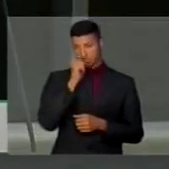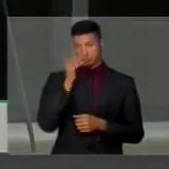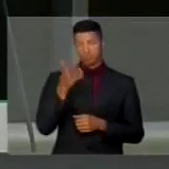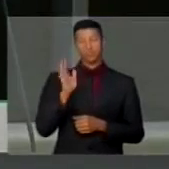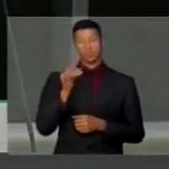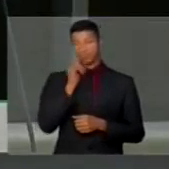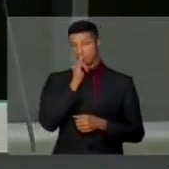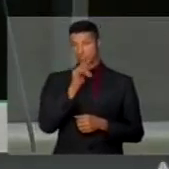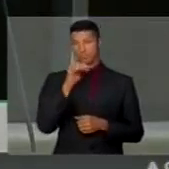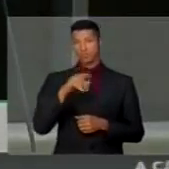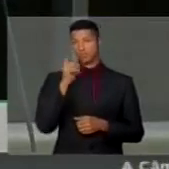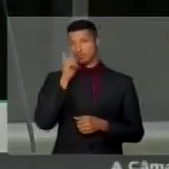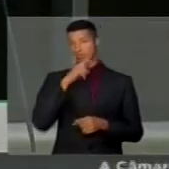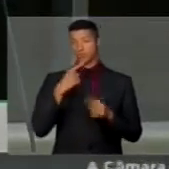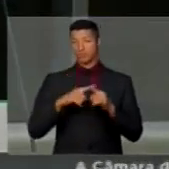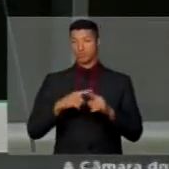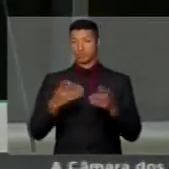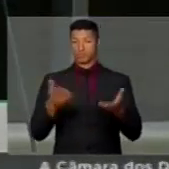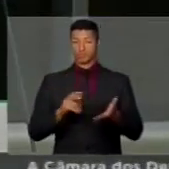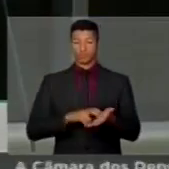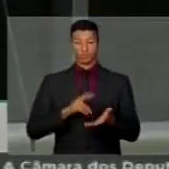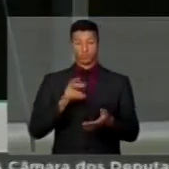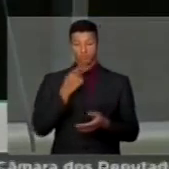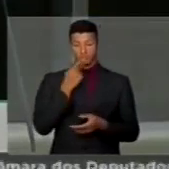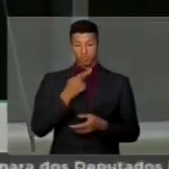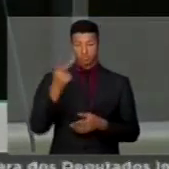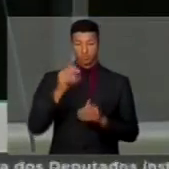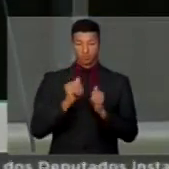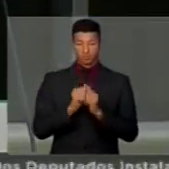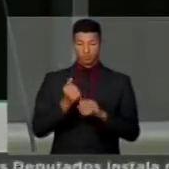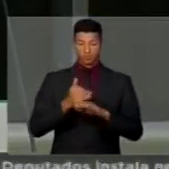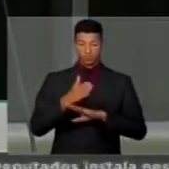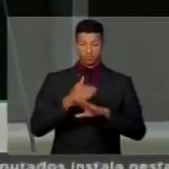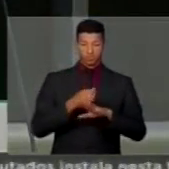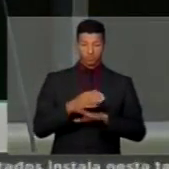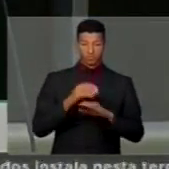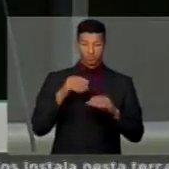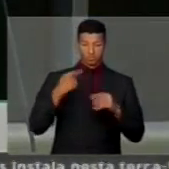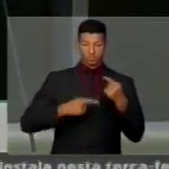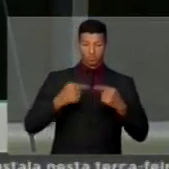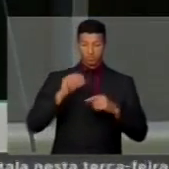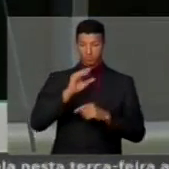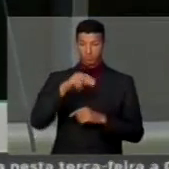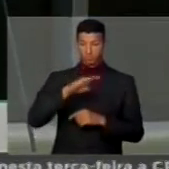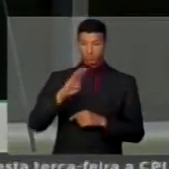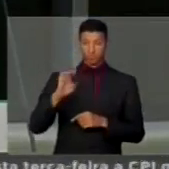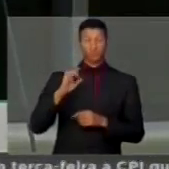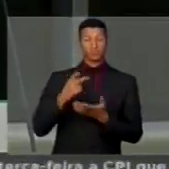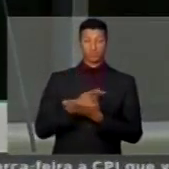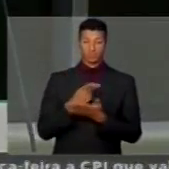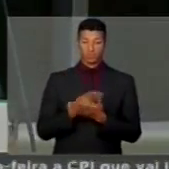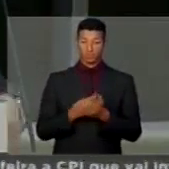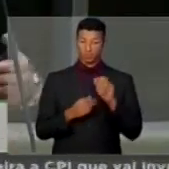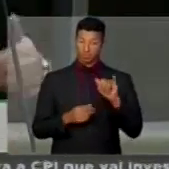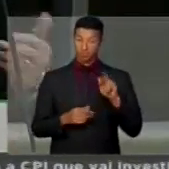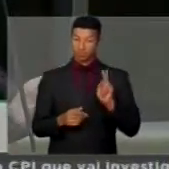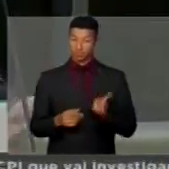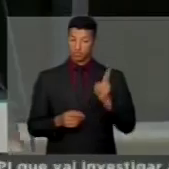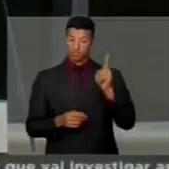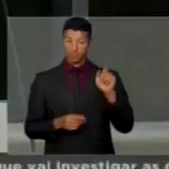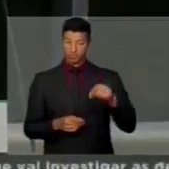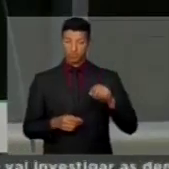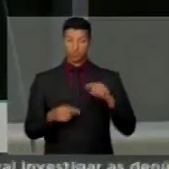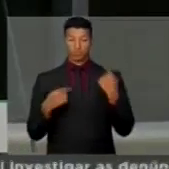caso, eu já digo, é uma mentira, porque hoje de manhã falei com o assessor político da CNBB. É uma mentira, é um equívoco. Então, se isso